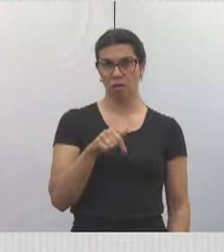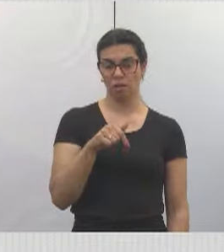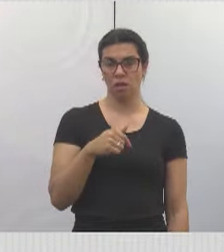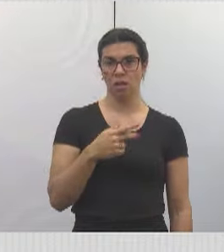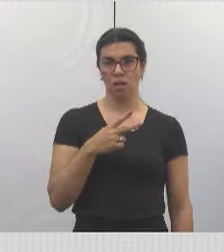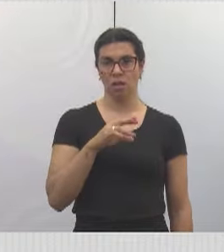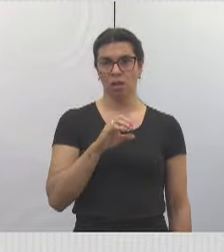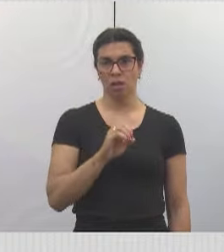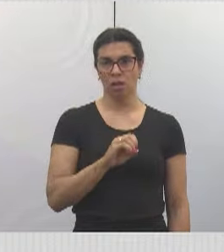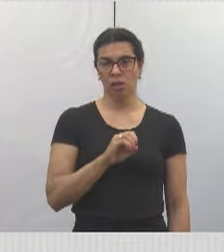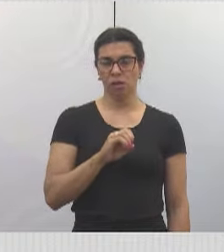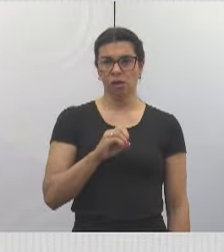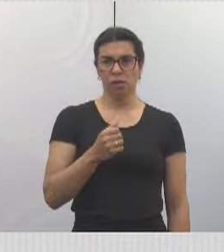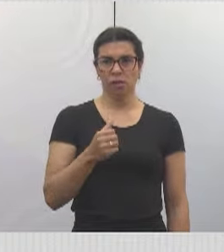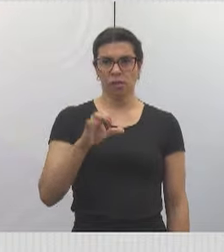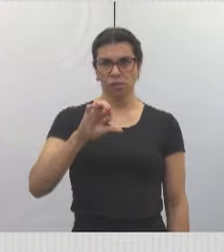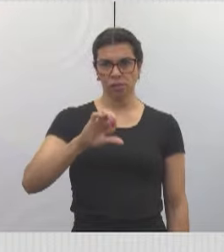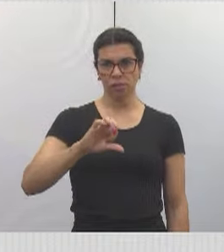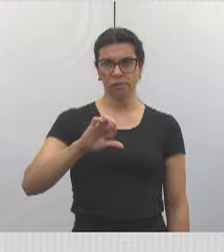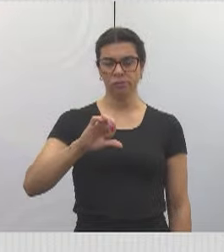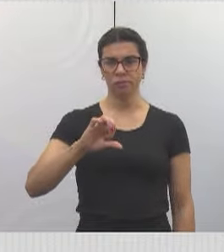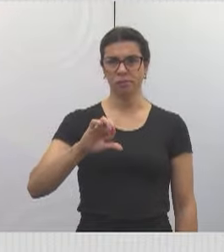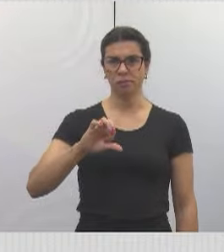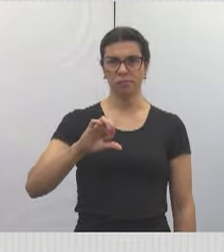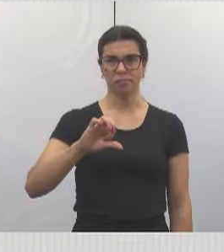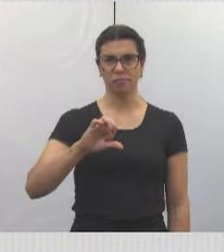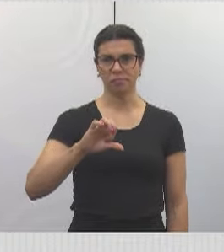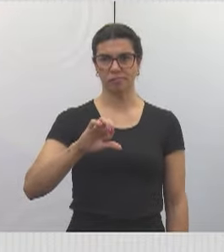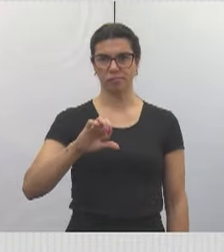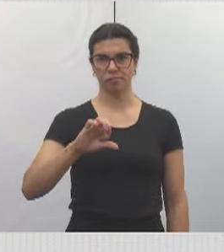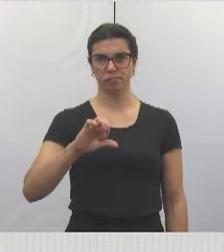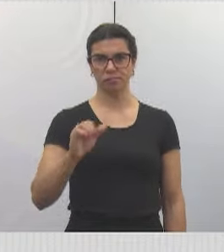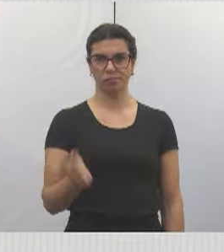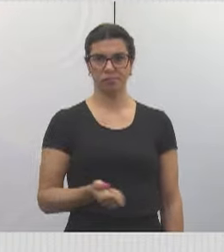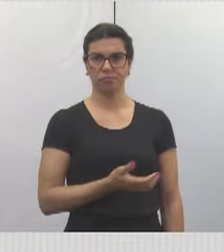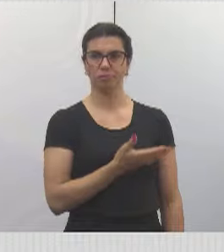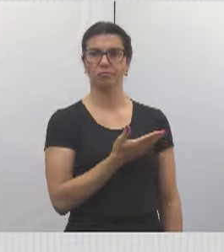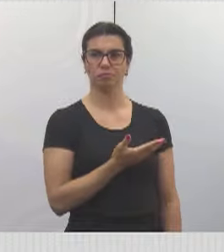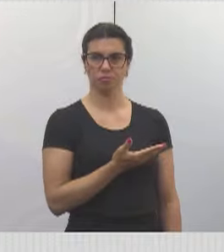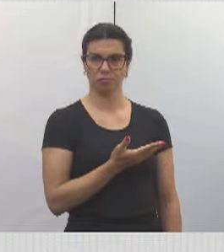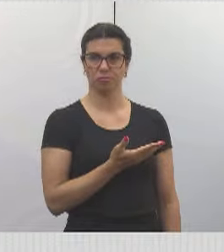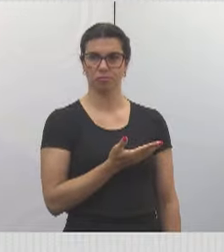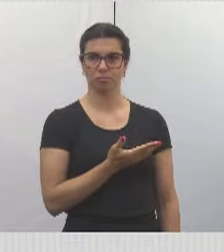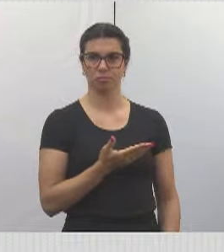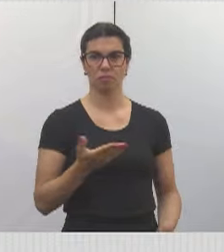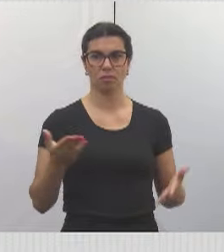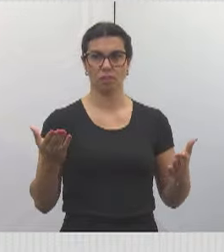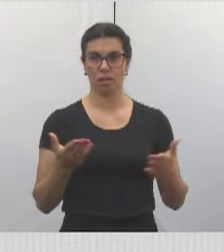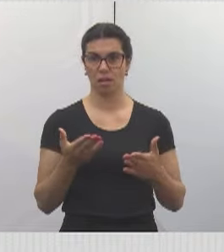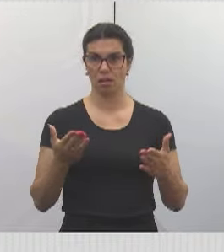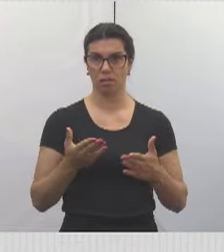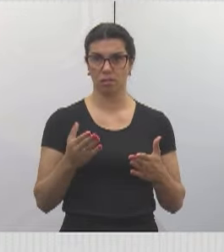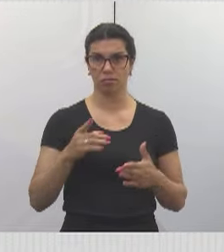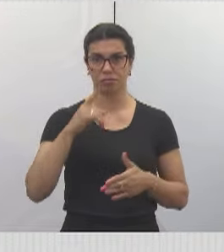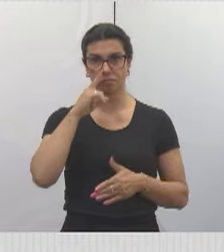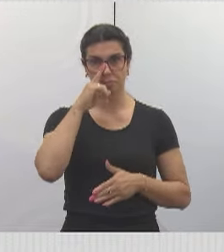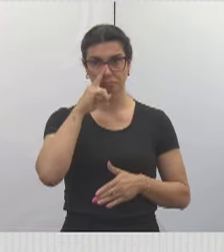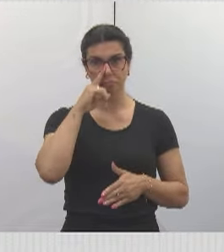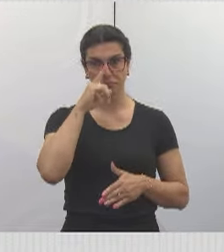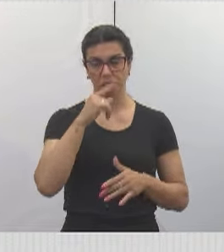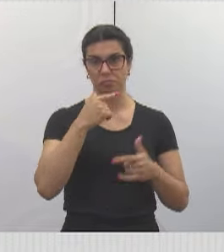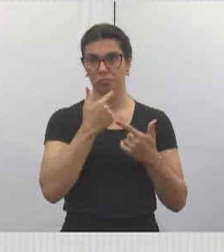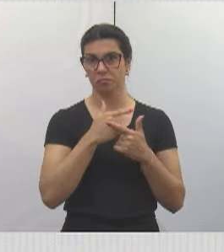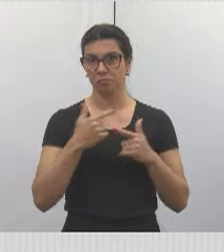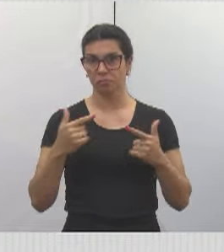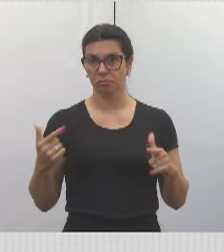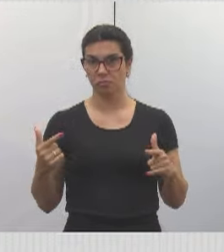de 2019, antes e depois. Agora não tem mais dizer